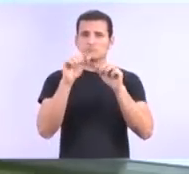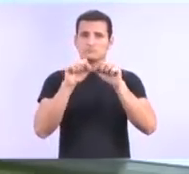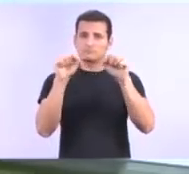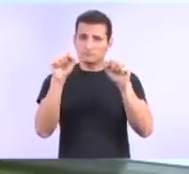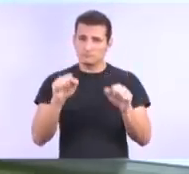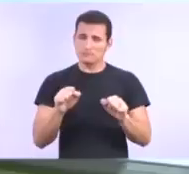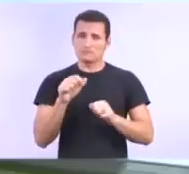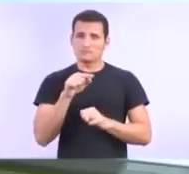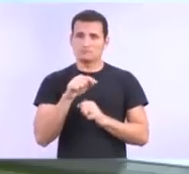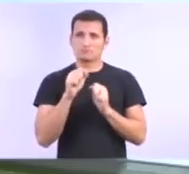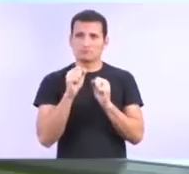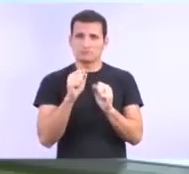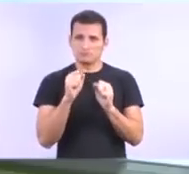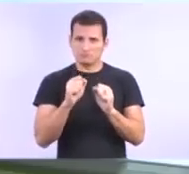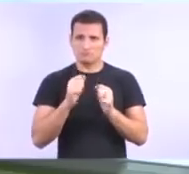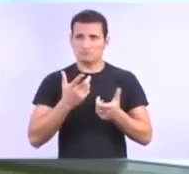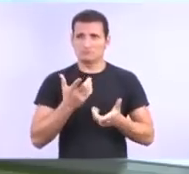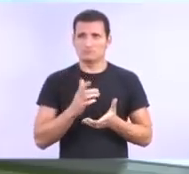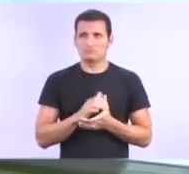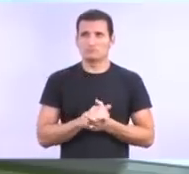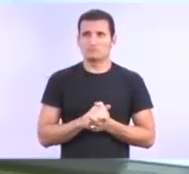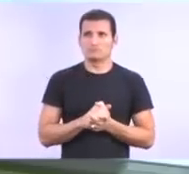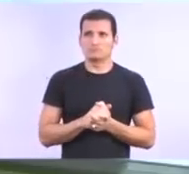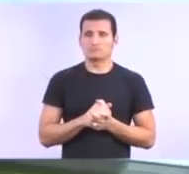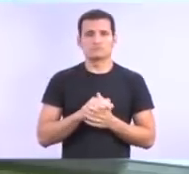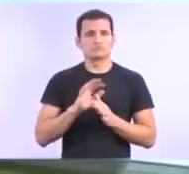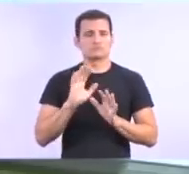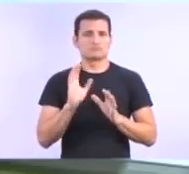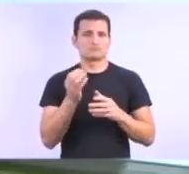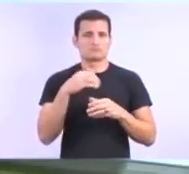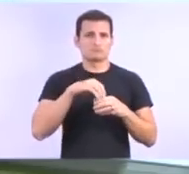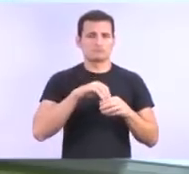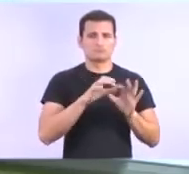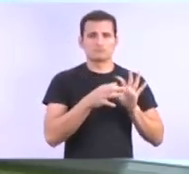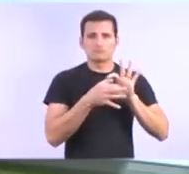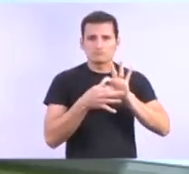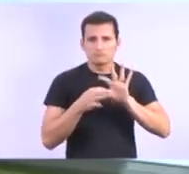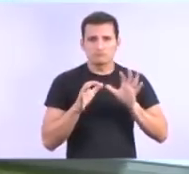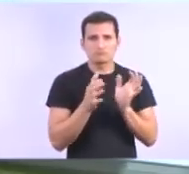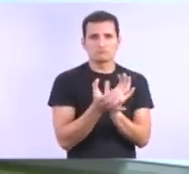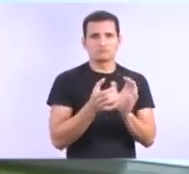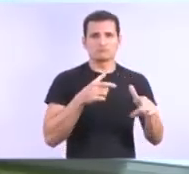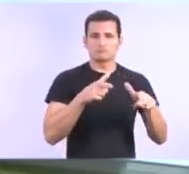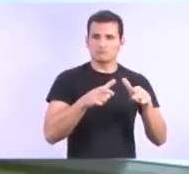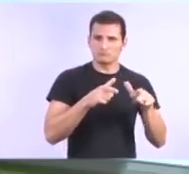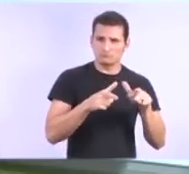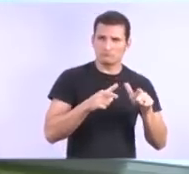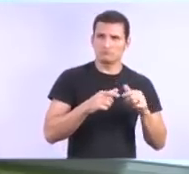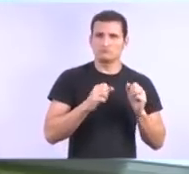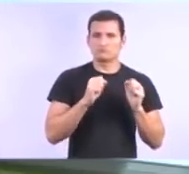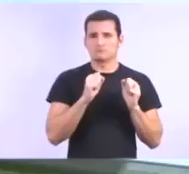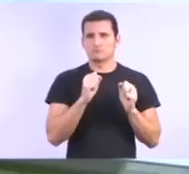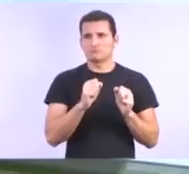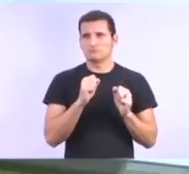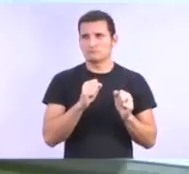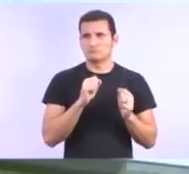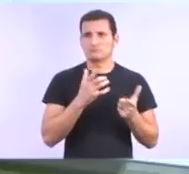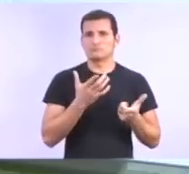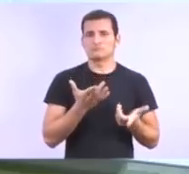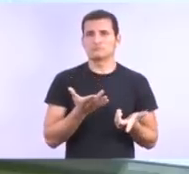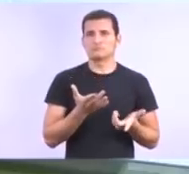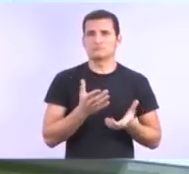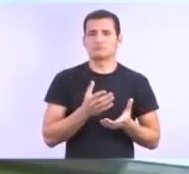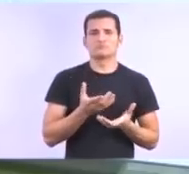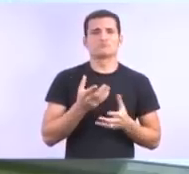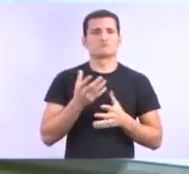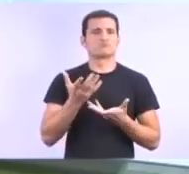que pode ser inserido num contexto de uma equipe de trabalho, que pode ser repassado para pessoas no